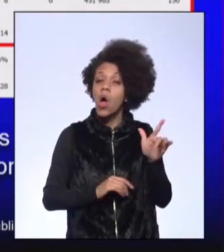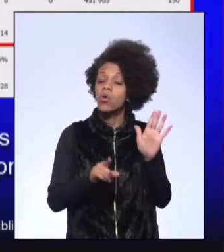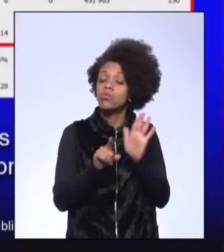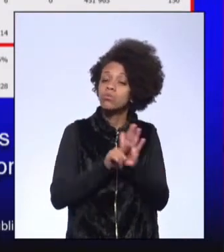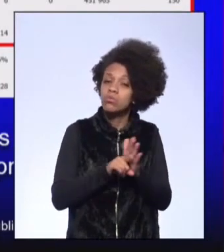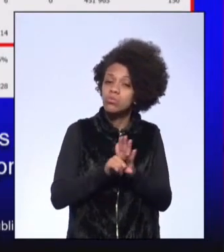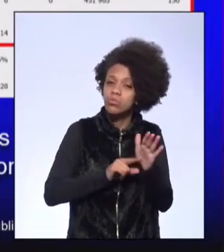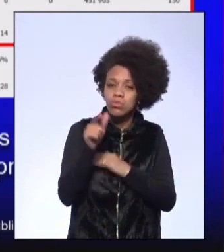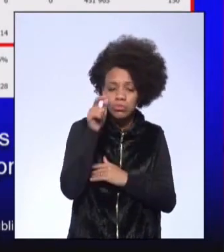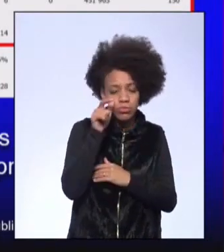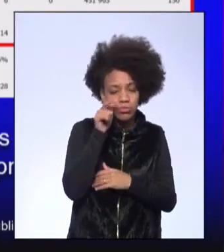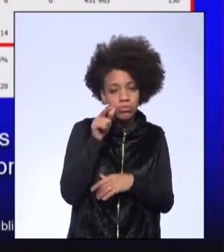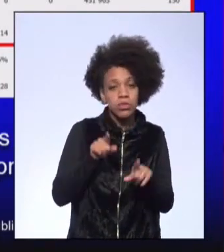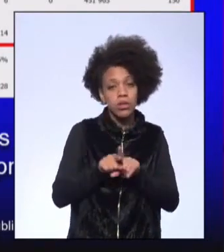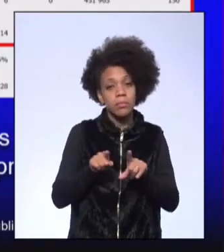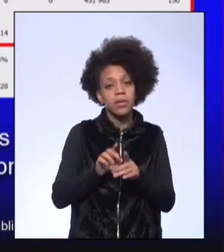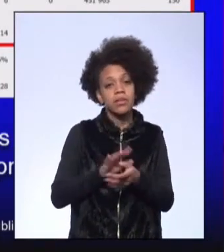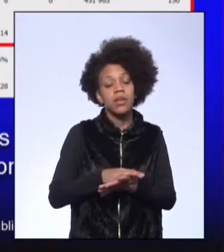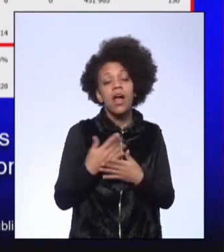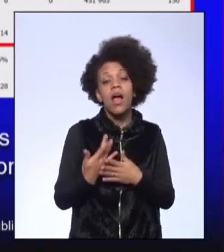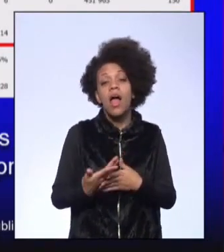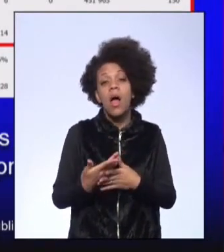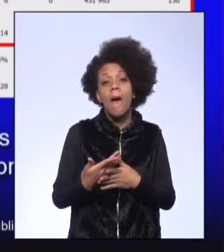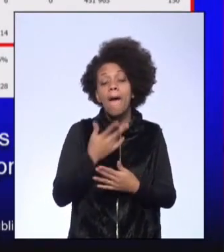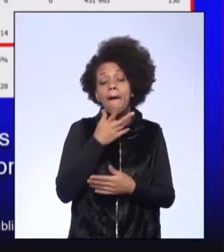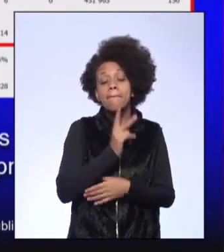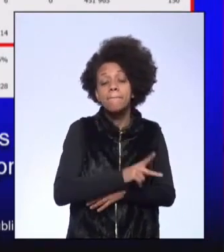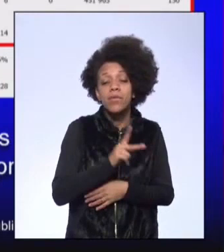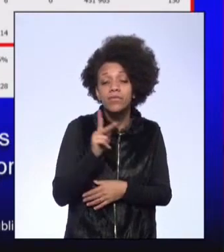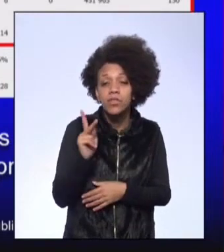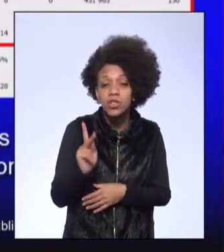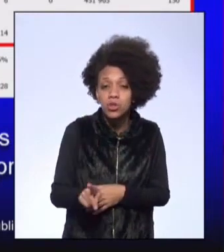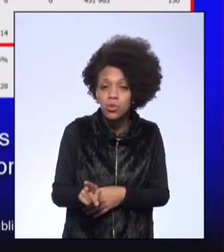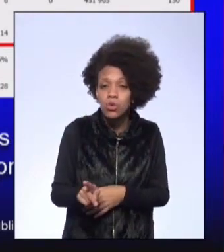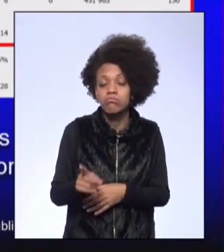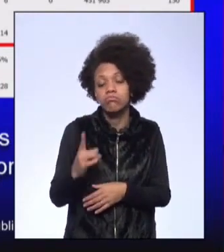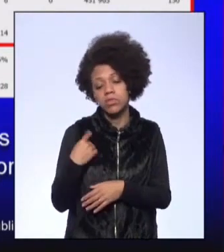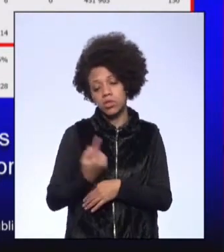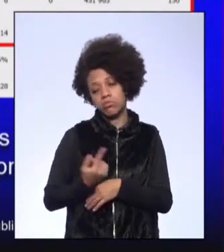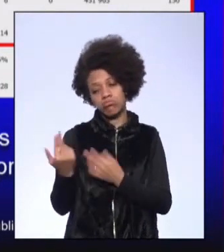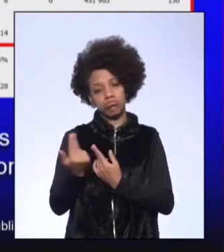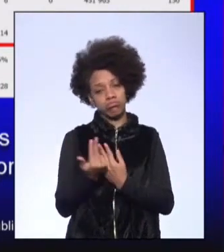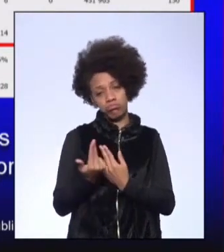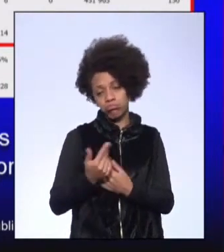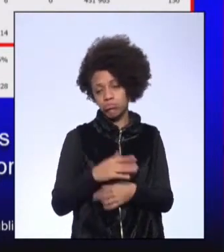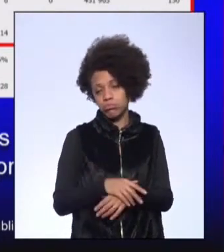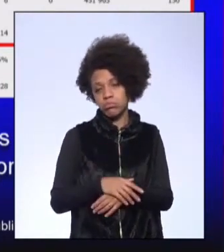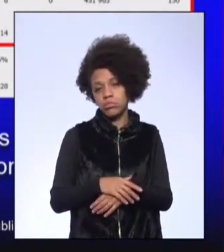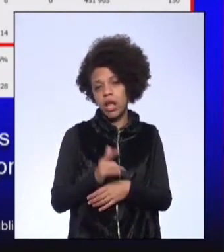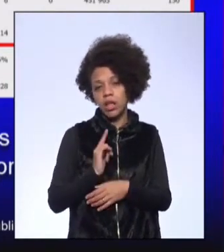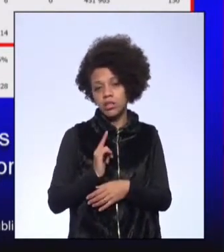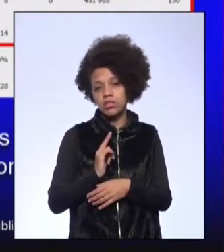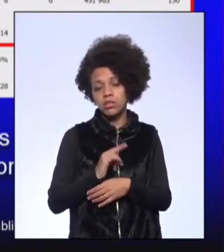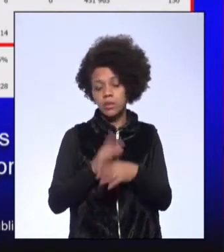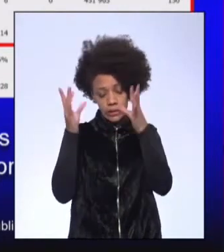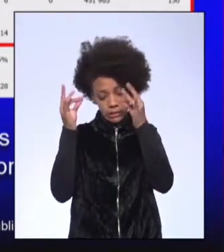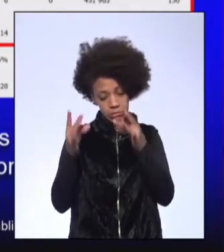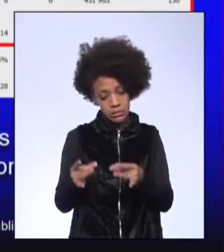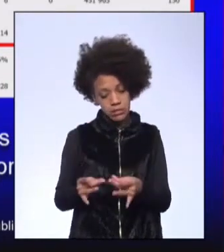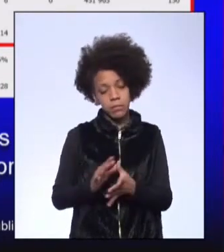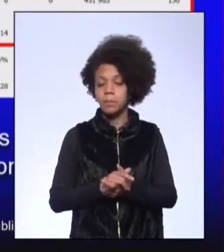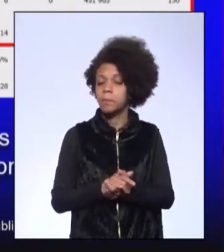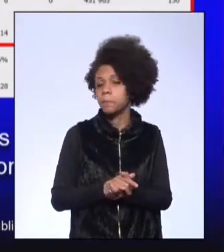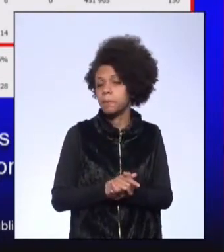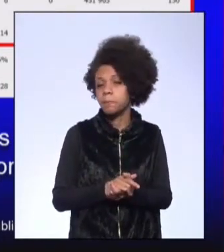que saiu na Suécia foi o risco em professores como nós, né? Ou professores que estão especificamente